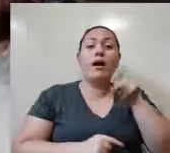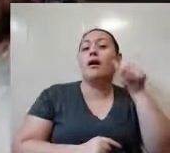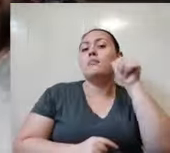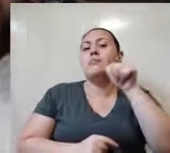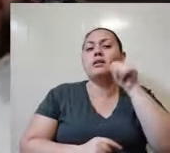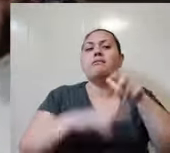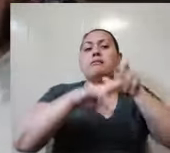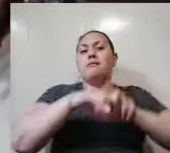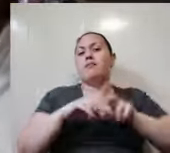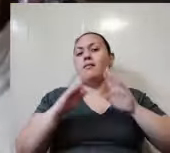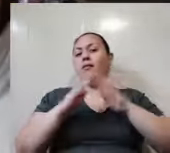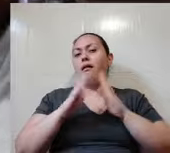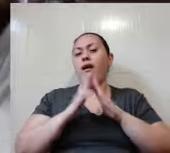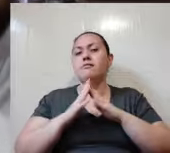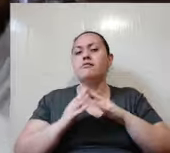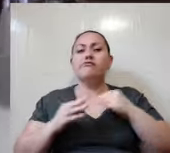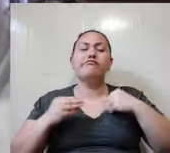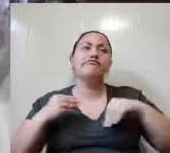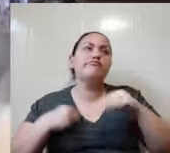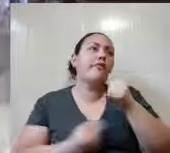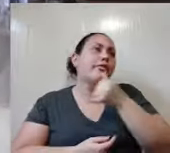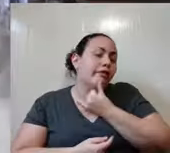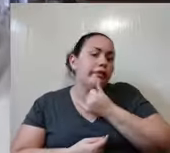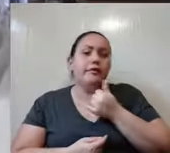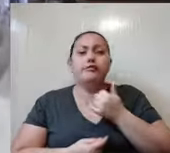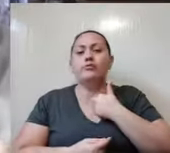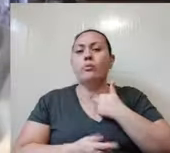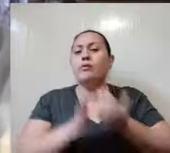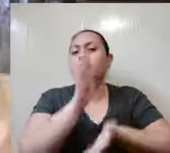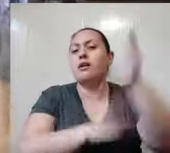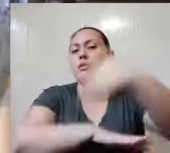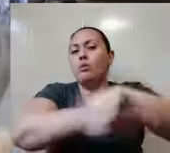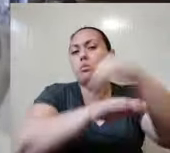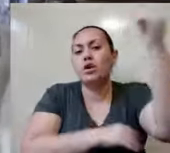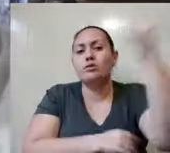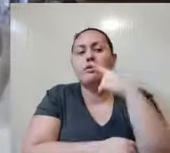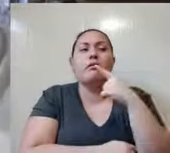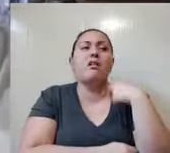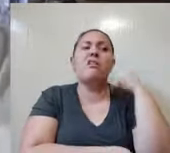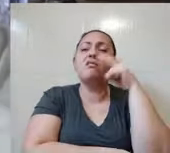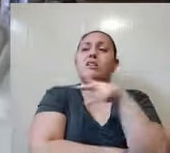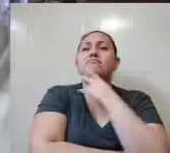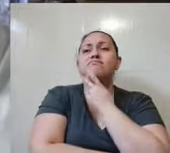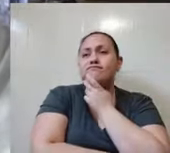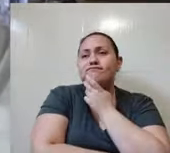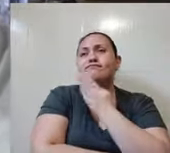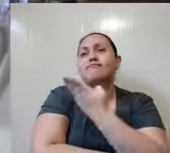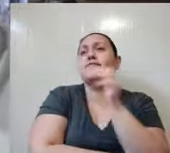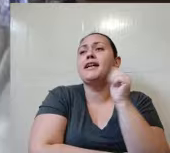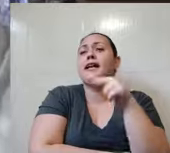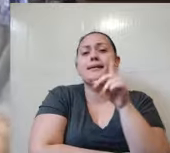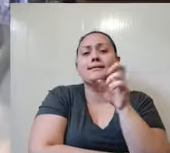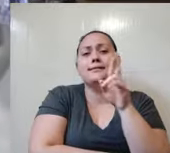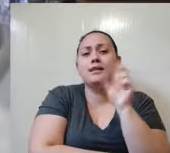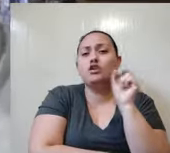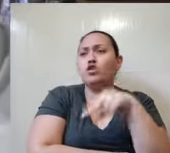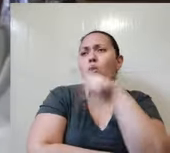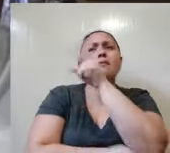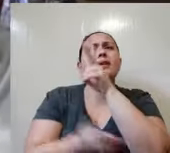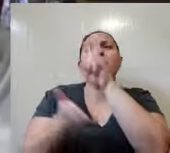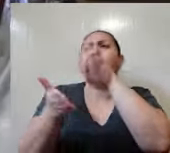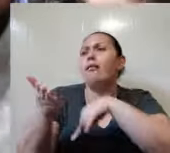pegar um sol, ela vai olhar e vai dizer, olha só o Anderson, vive lendo, tá estudando, fazendo